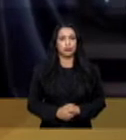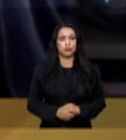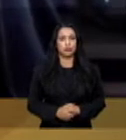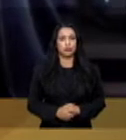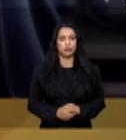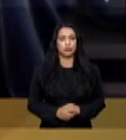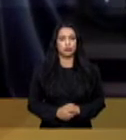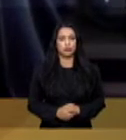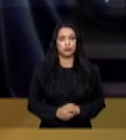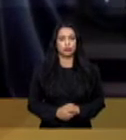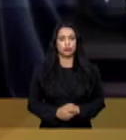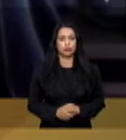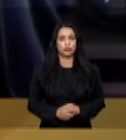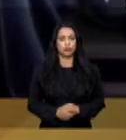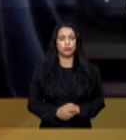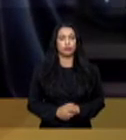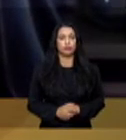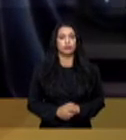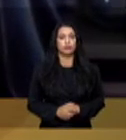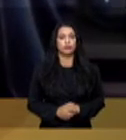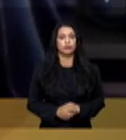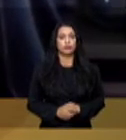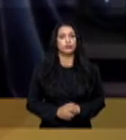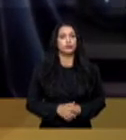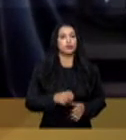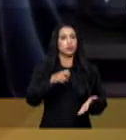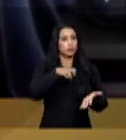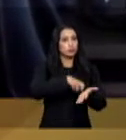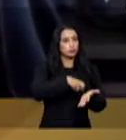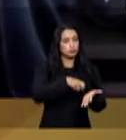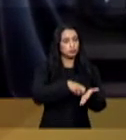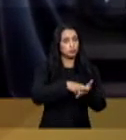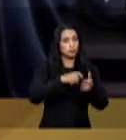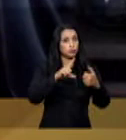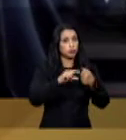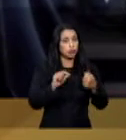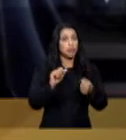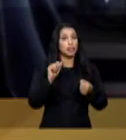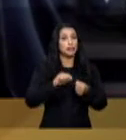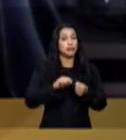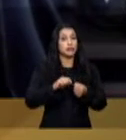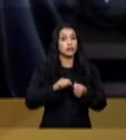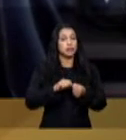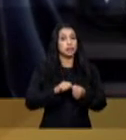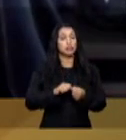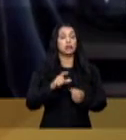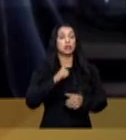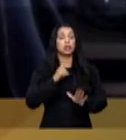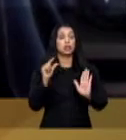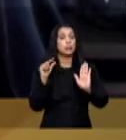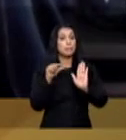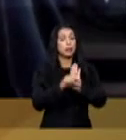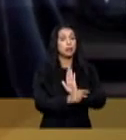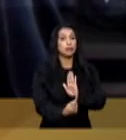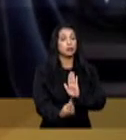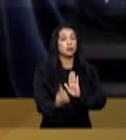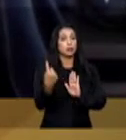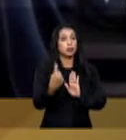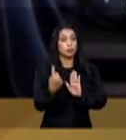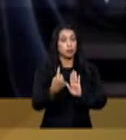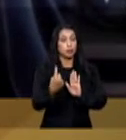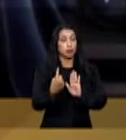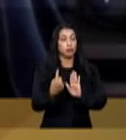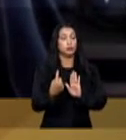às penas deste artigo quem pratica as ações previstas no parágrafo primeiro